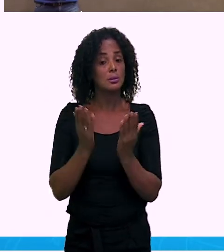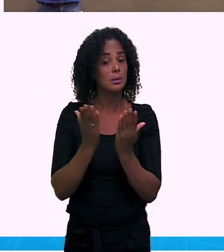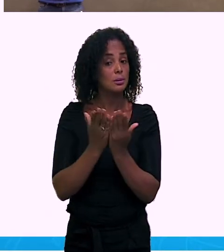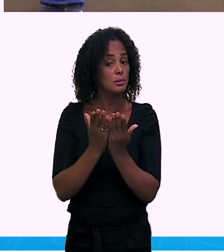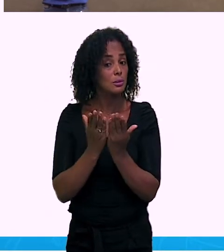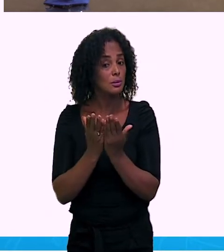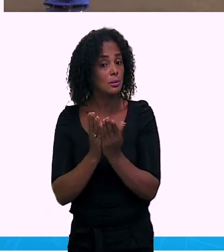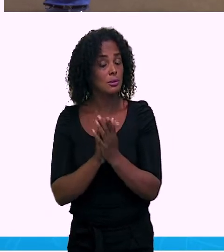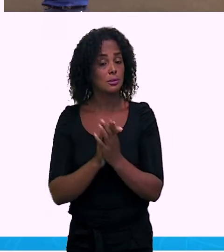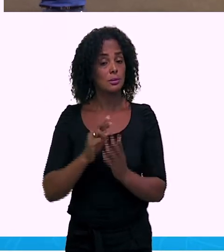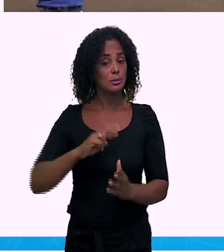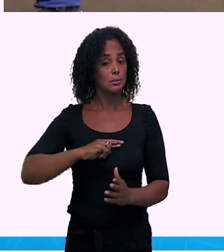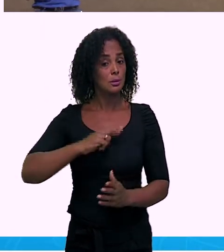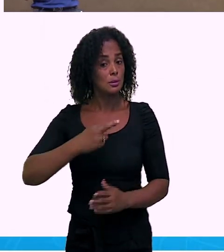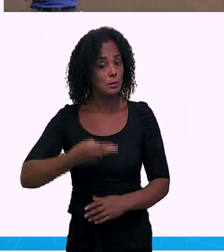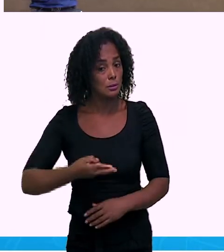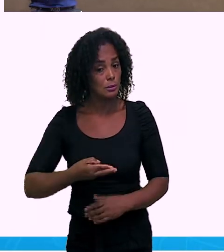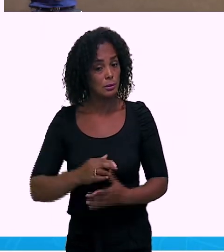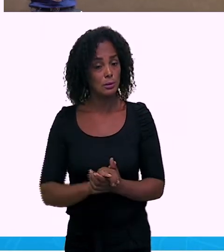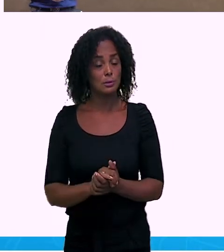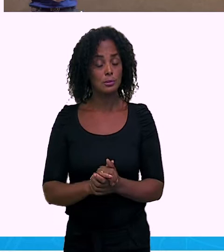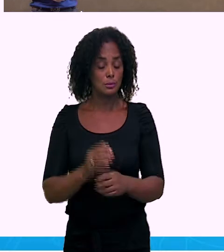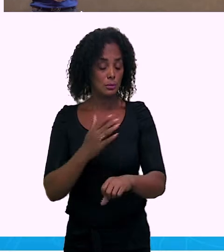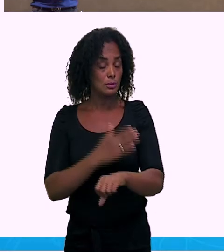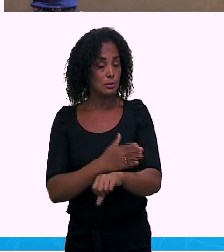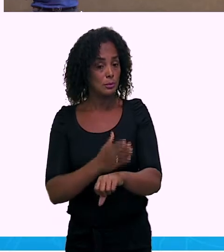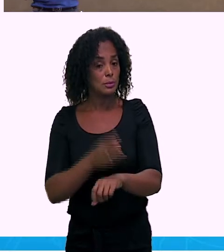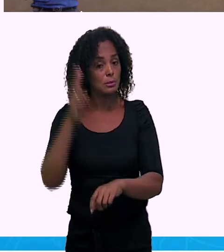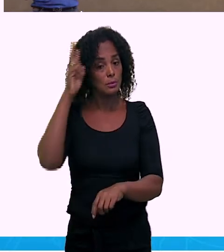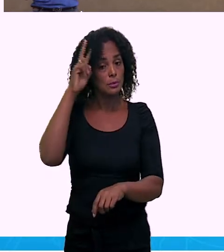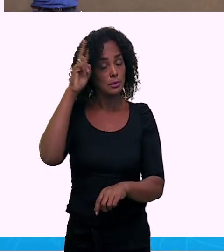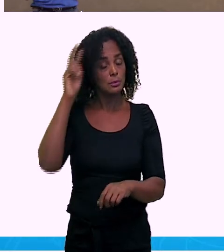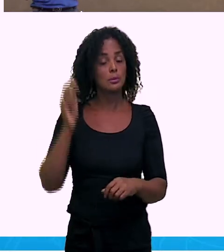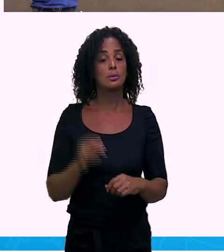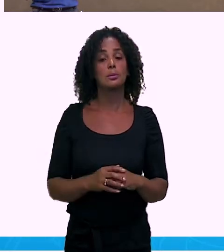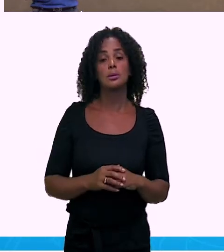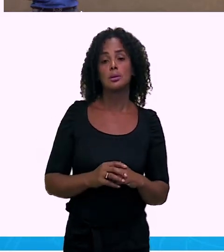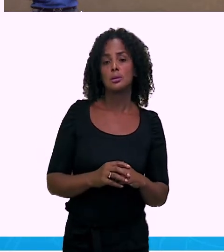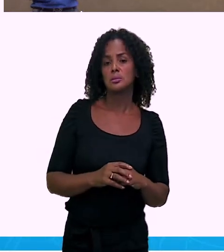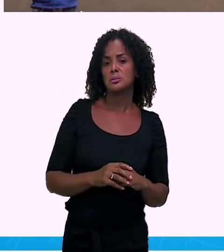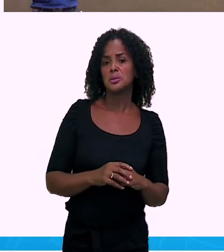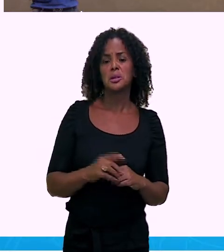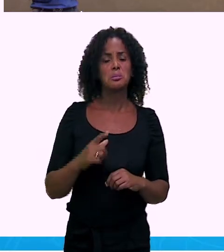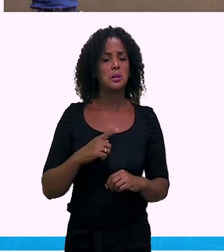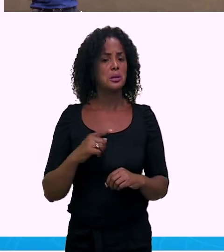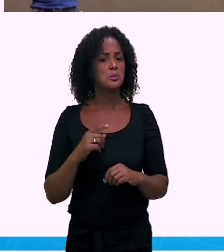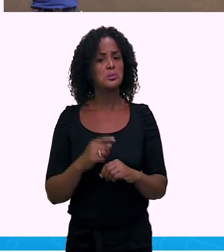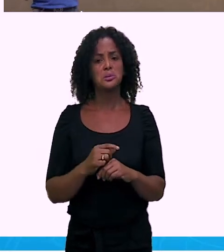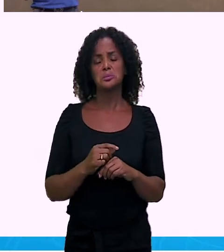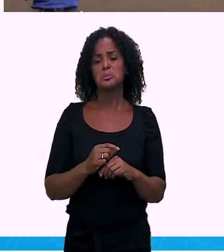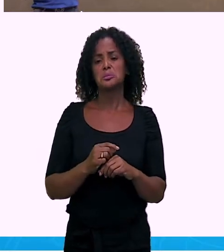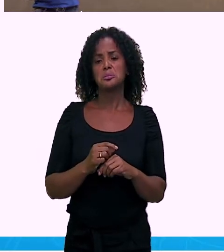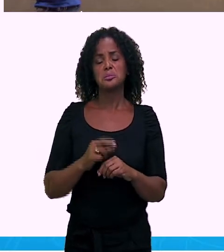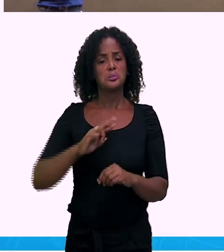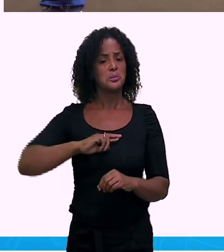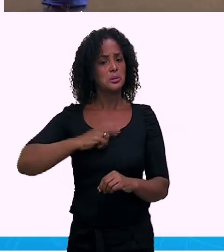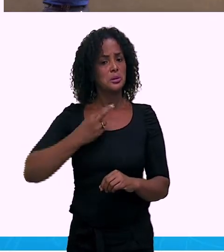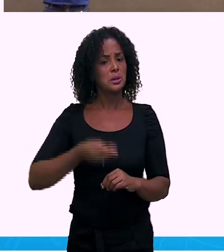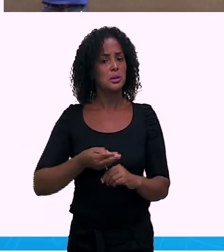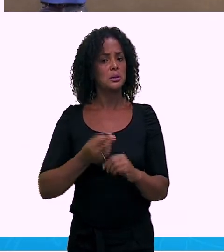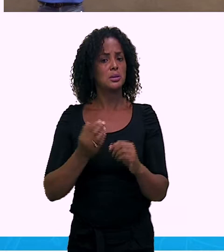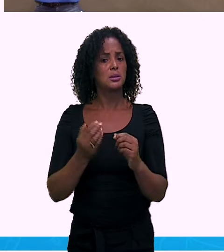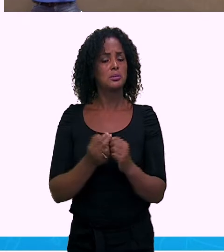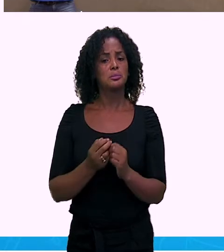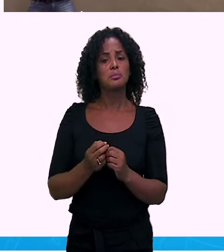religiosa. O tempo histórico varia de acordo com crenças, culturas e costume de cada povo. Por exemplo,